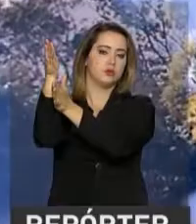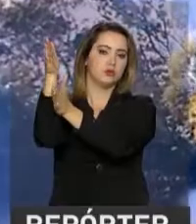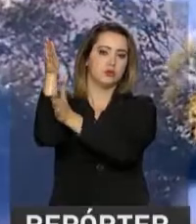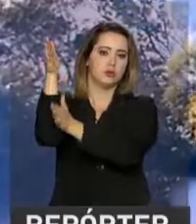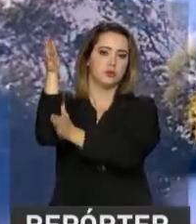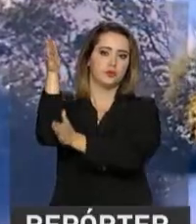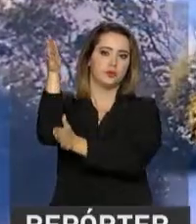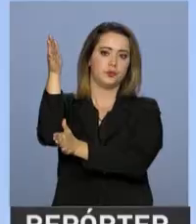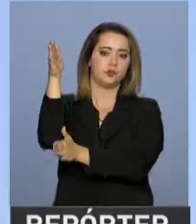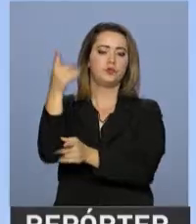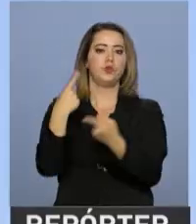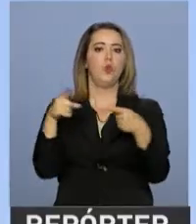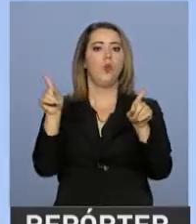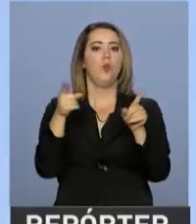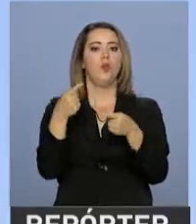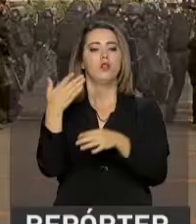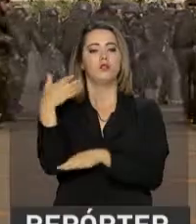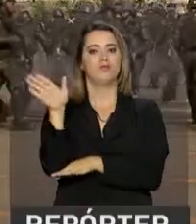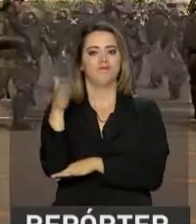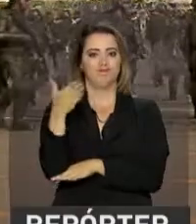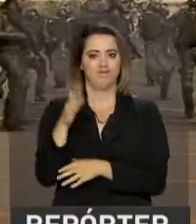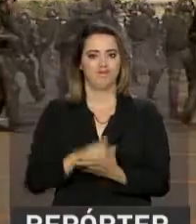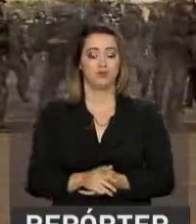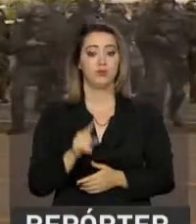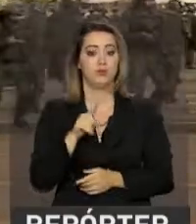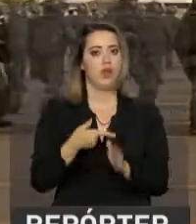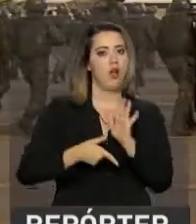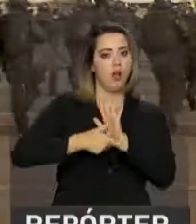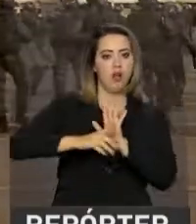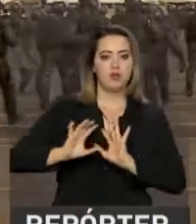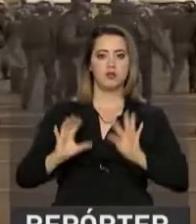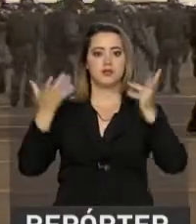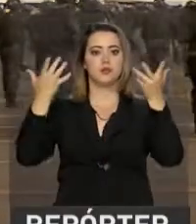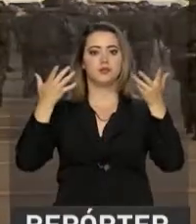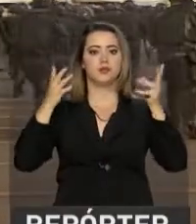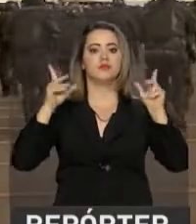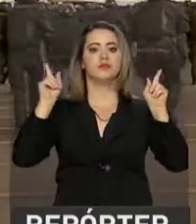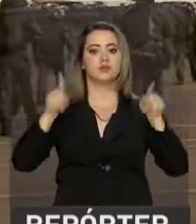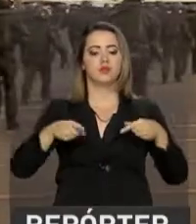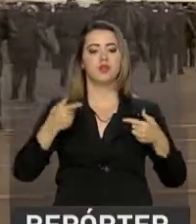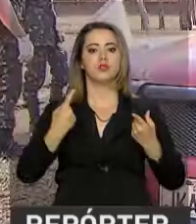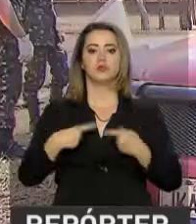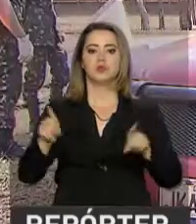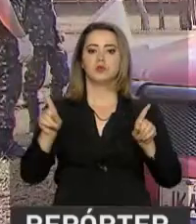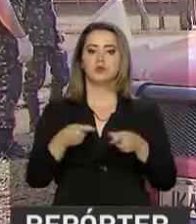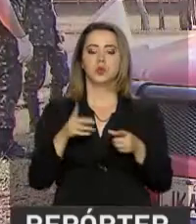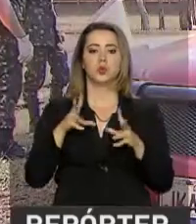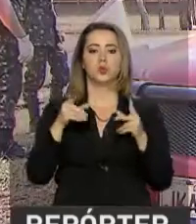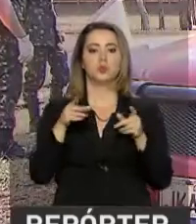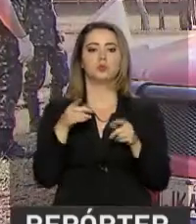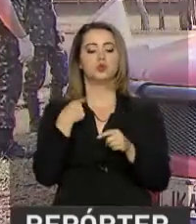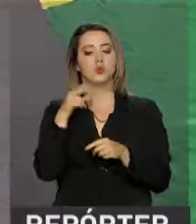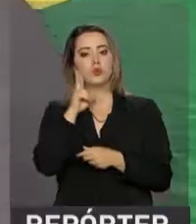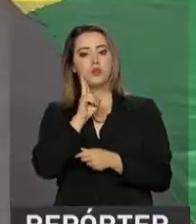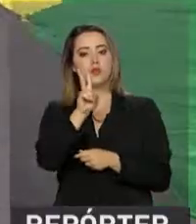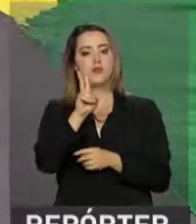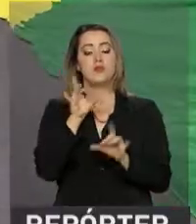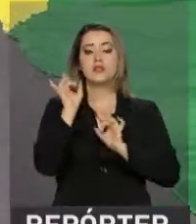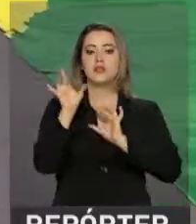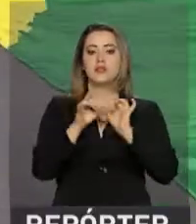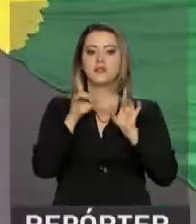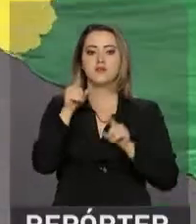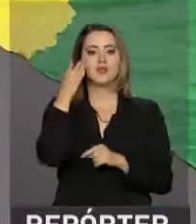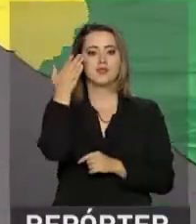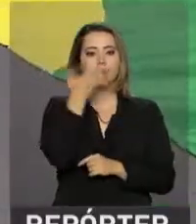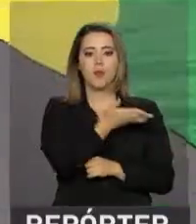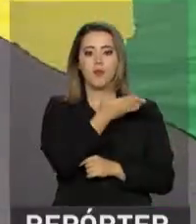som do hino à bandeira. Antes da cerimônia, a preparação é grande. Além do ensaio das tropas, tudo é checado. Em especial